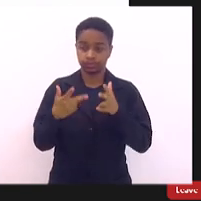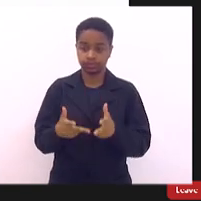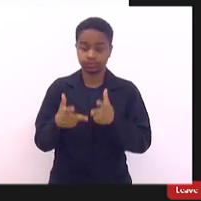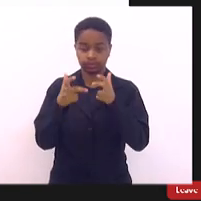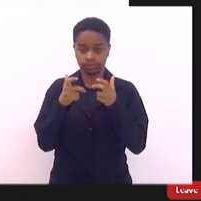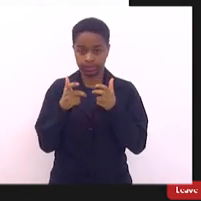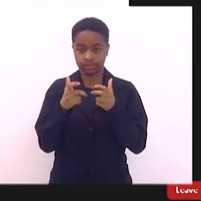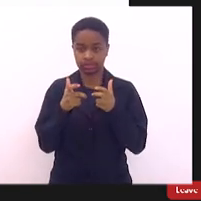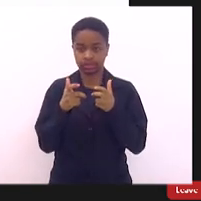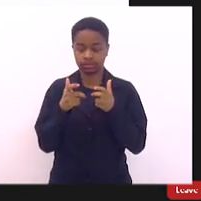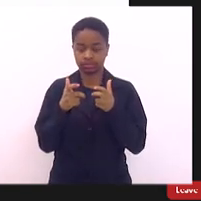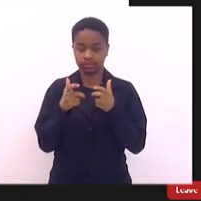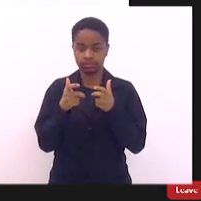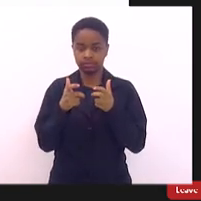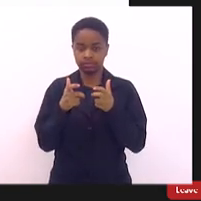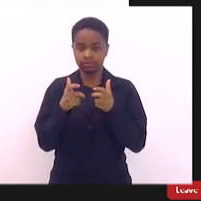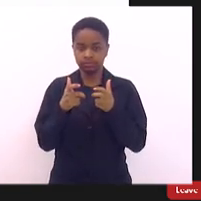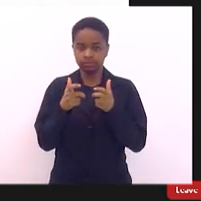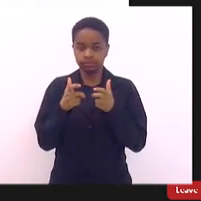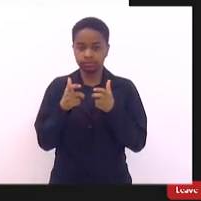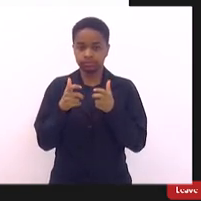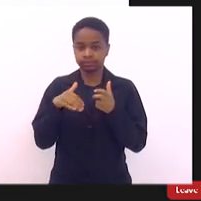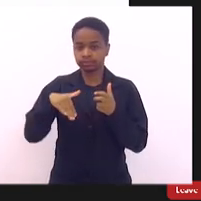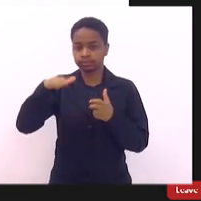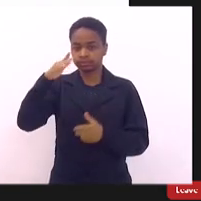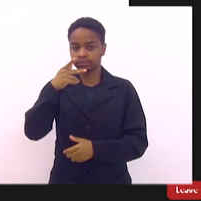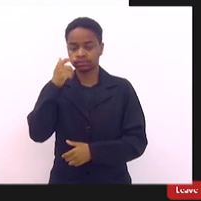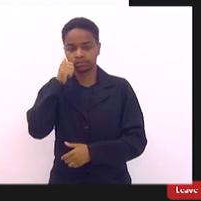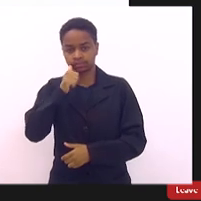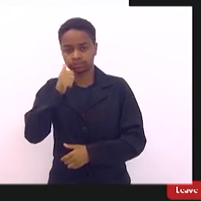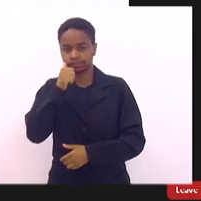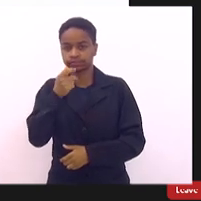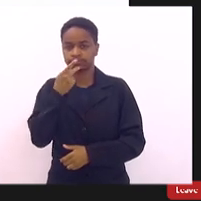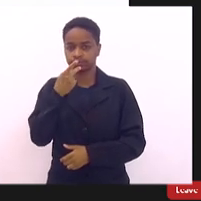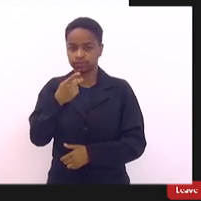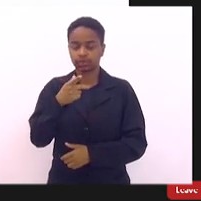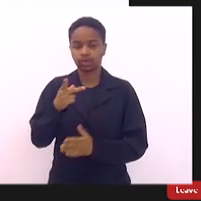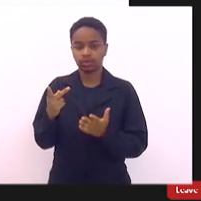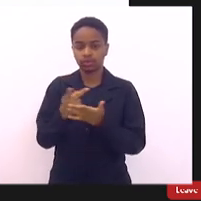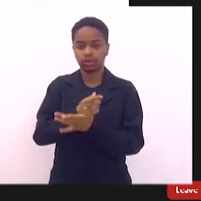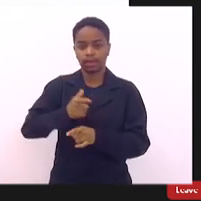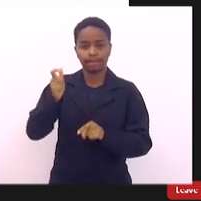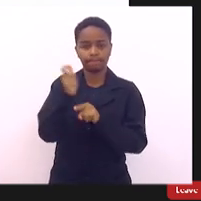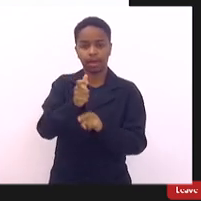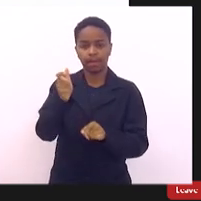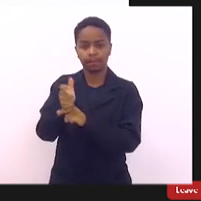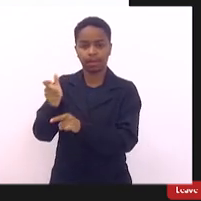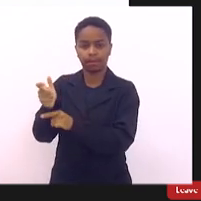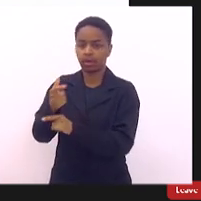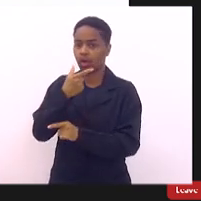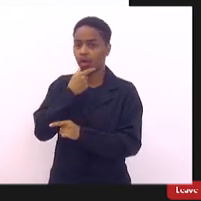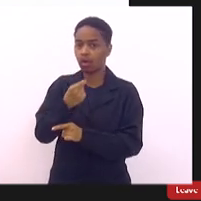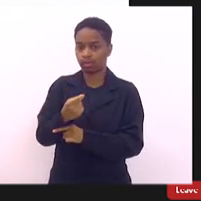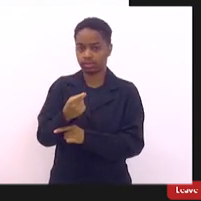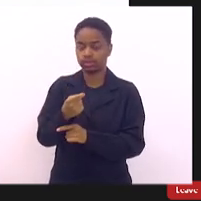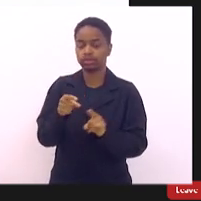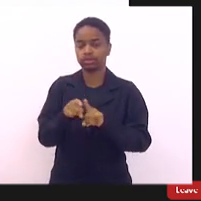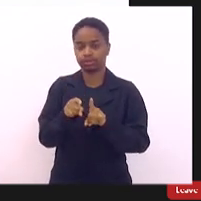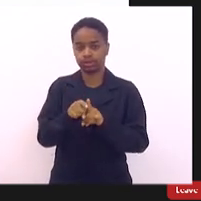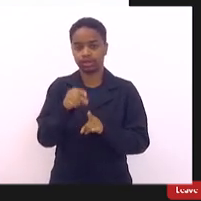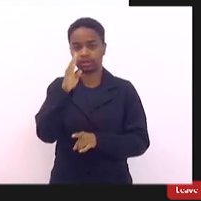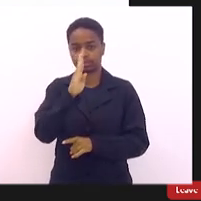maior, de mulheres falando que foram atacadas por agressores masculinos também, no global e no